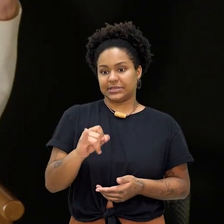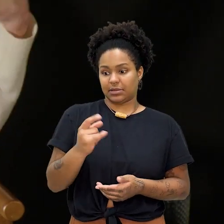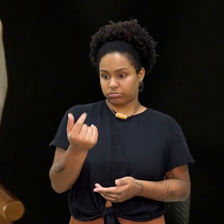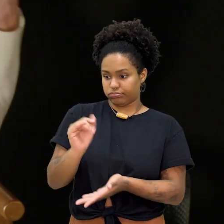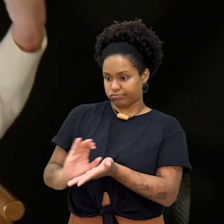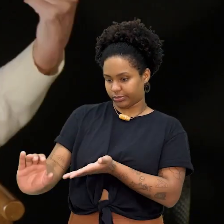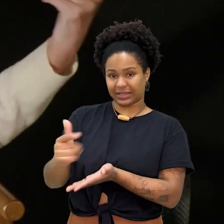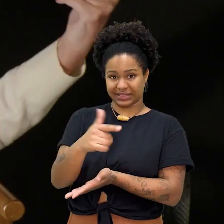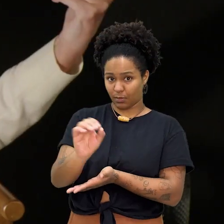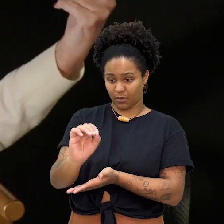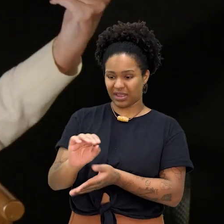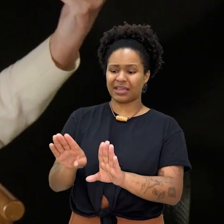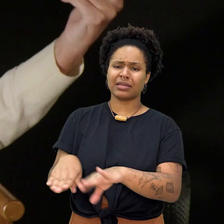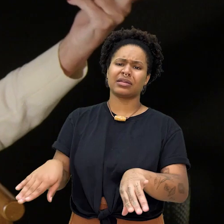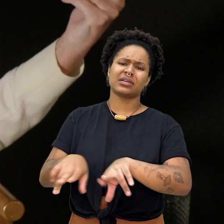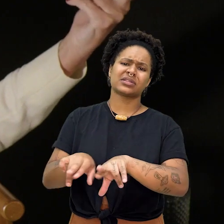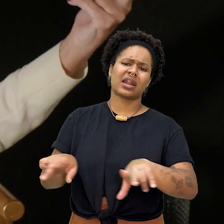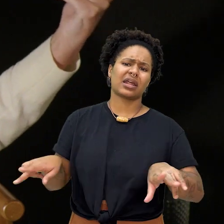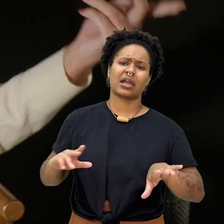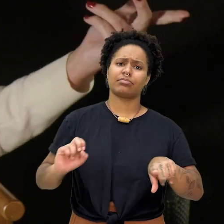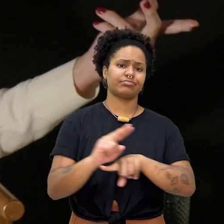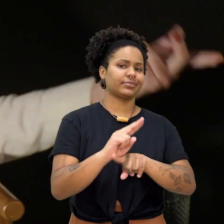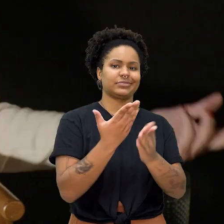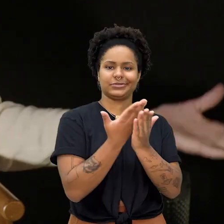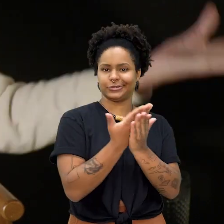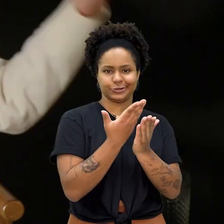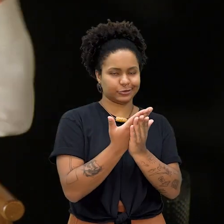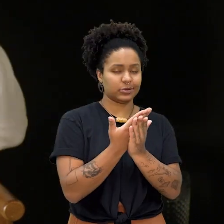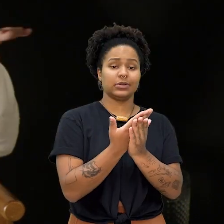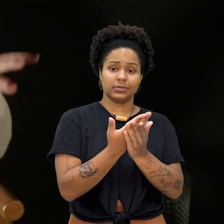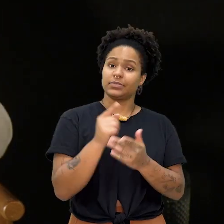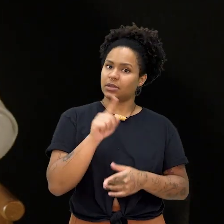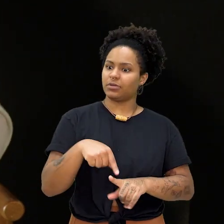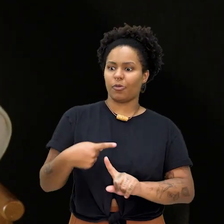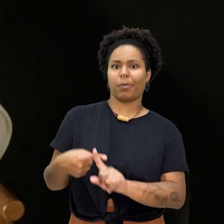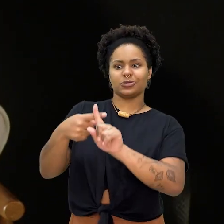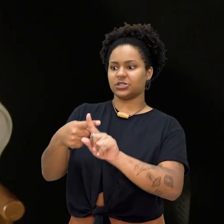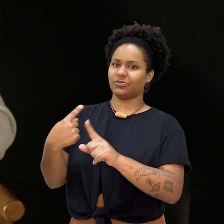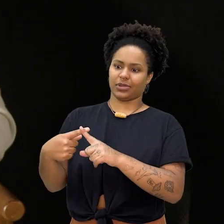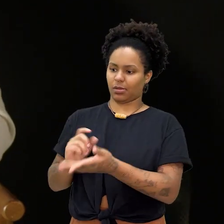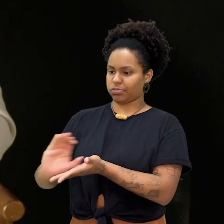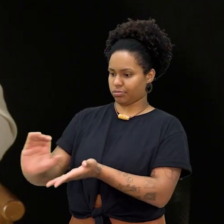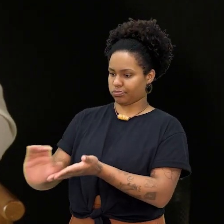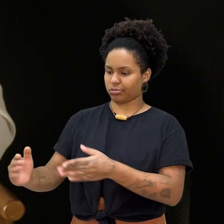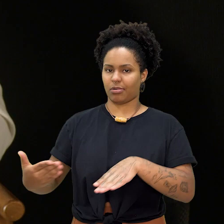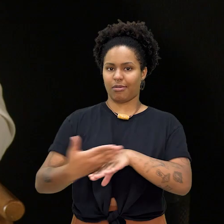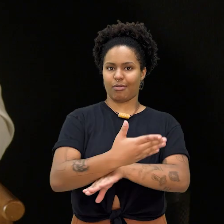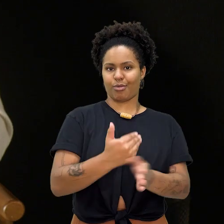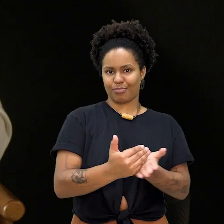sem esse benefício, muitas crianças estavam ficando de fora da escola, e isso foi muito positivo que